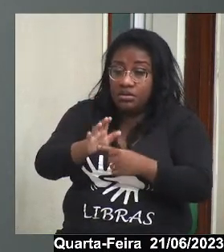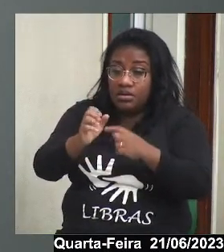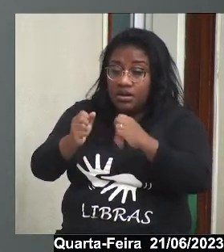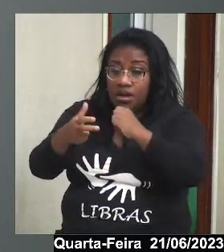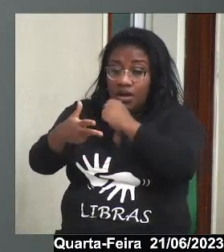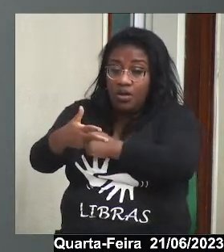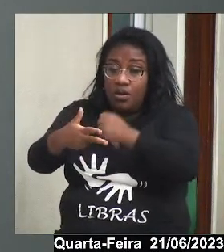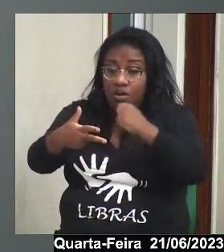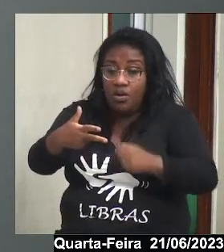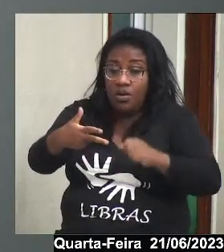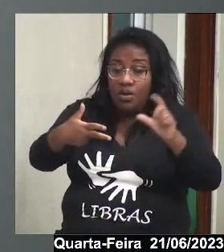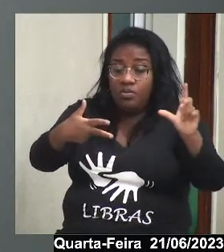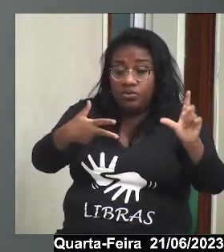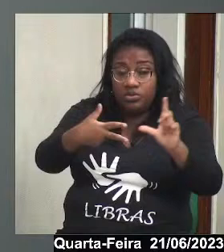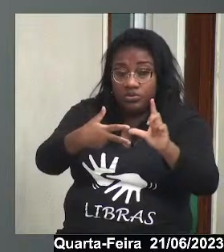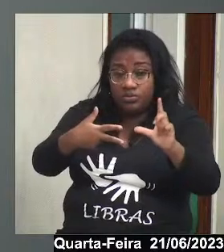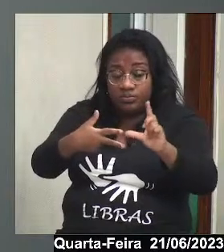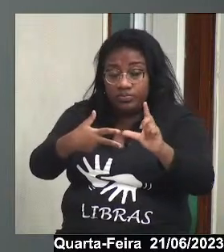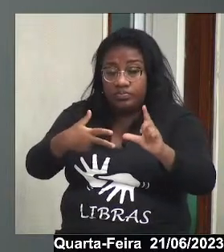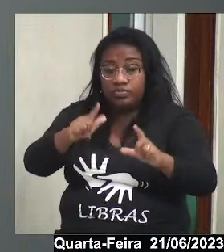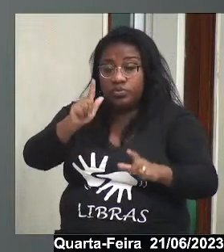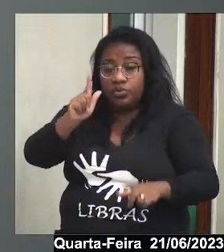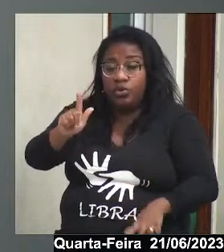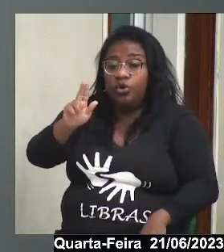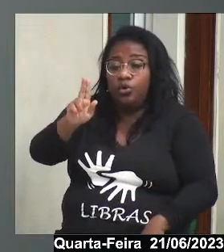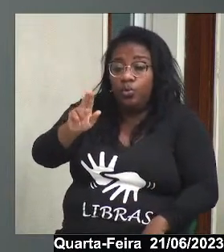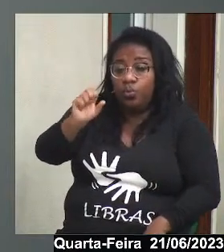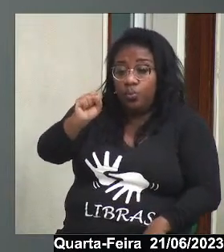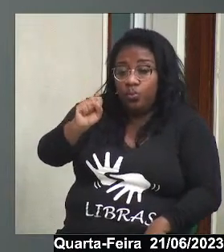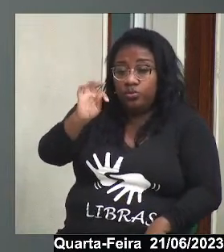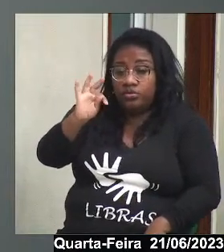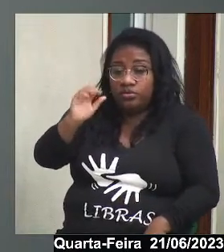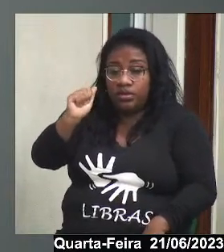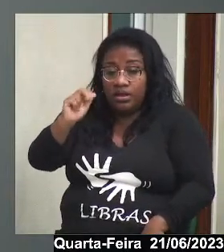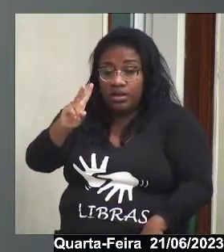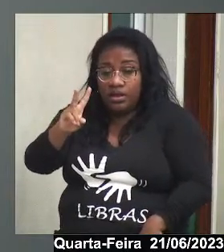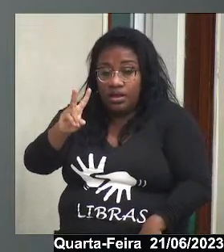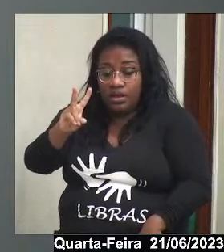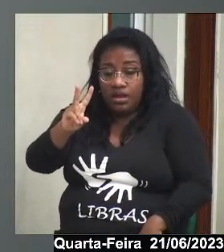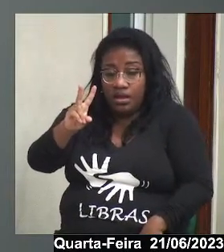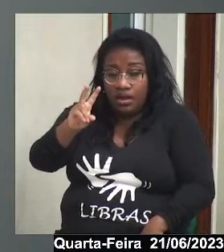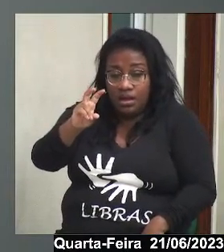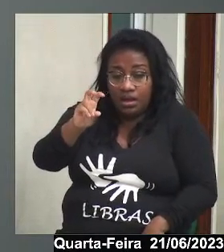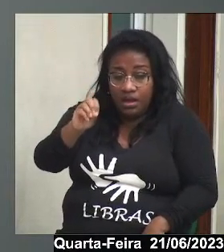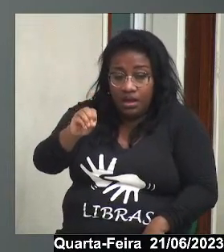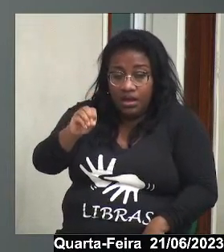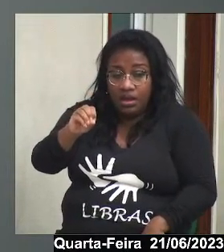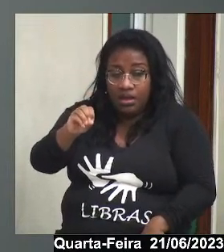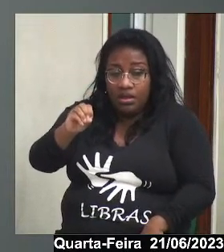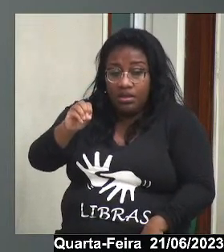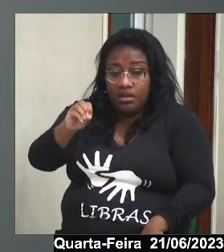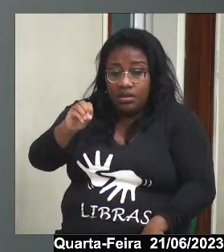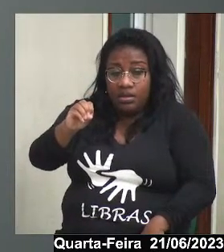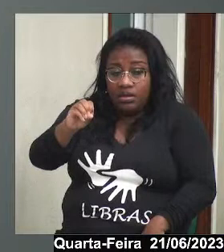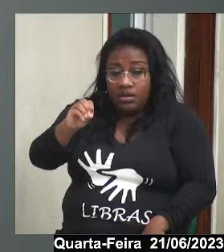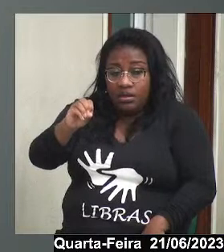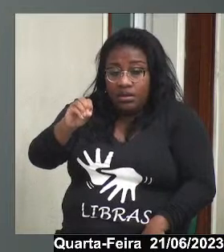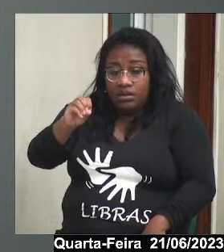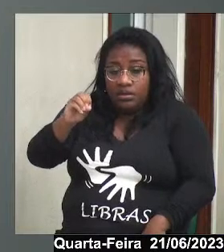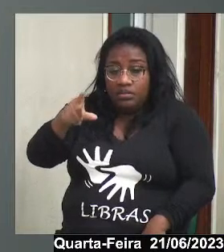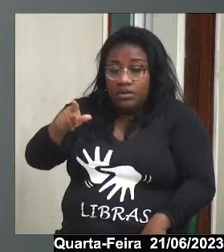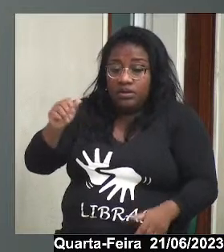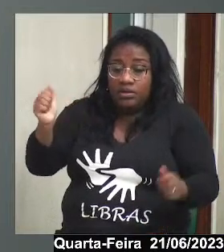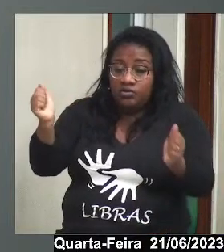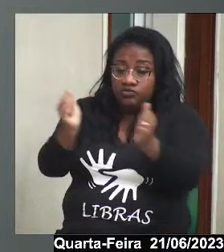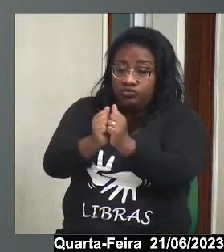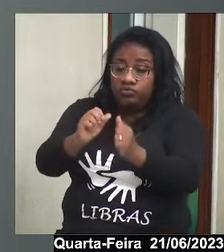Poder Legislativo. Eu tenho certeza que o Gustavo ele é um grande parceiro. Vou acionar ele para participar também dessa